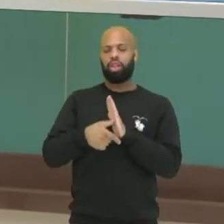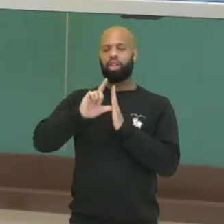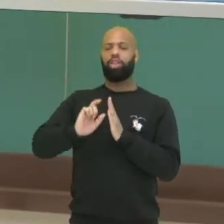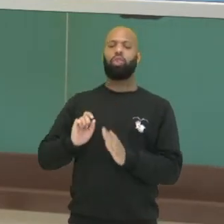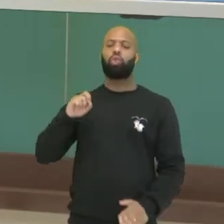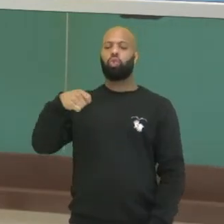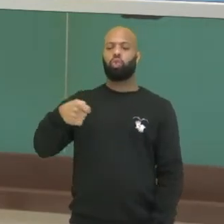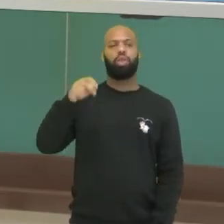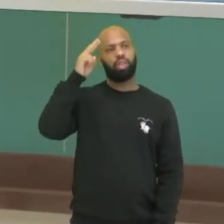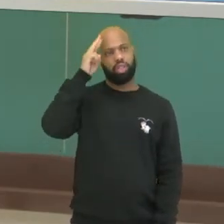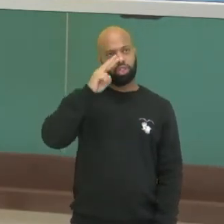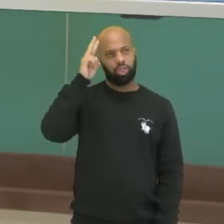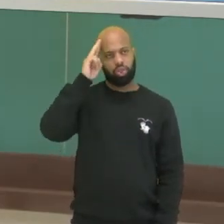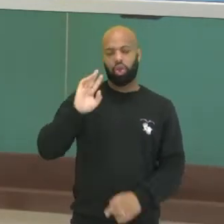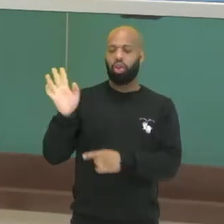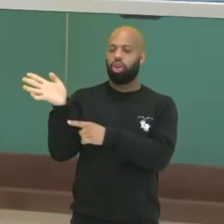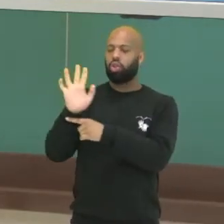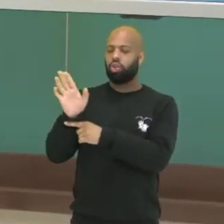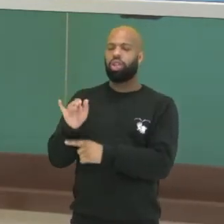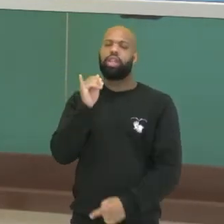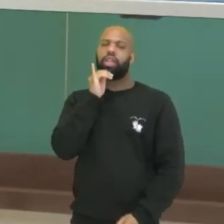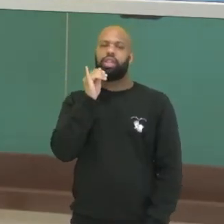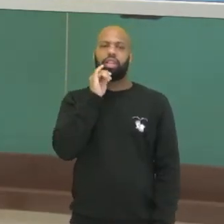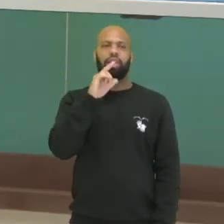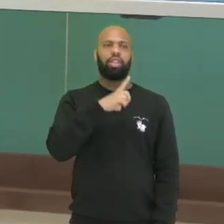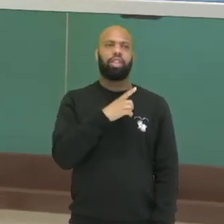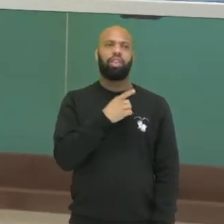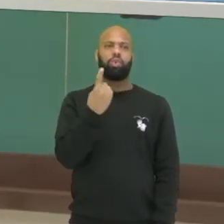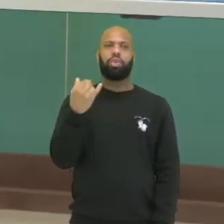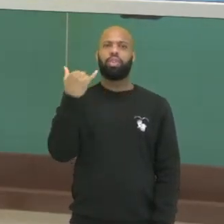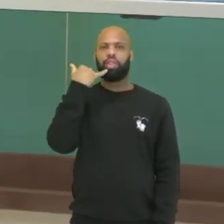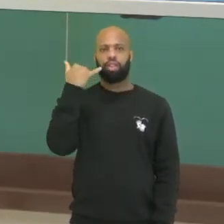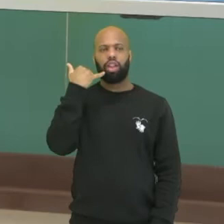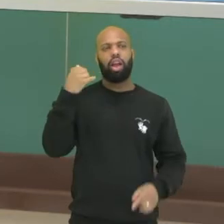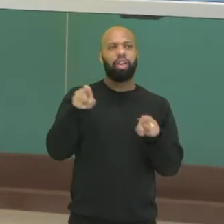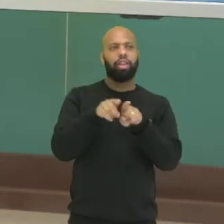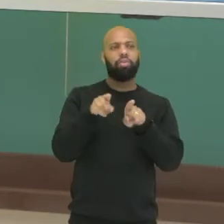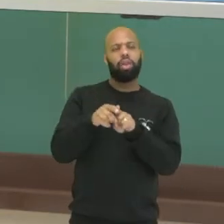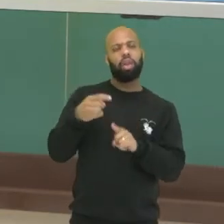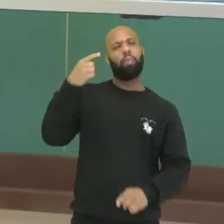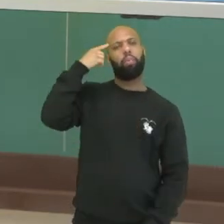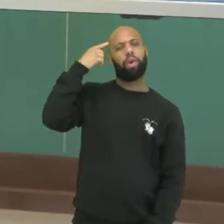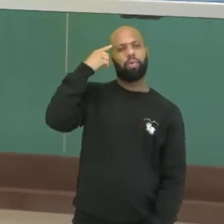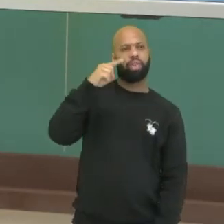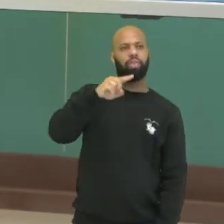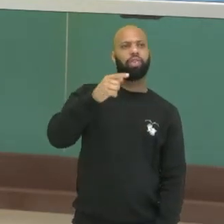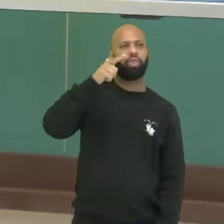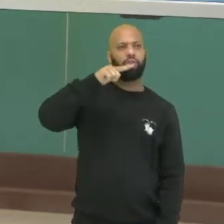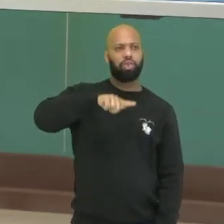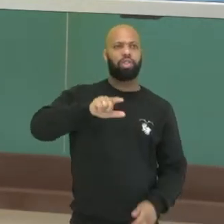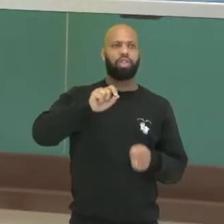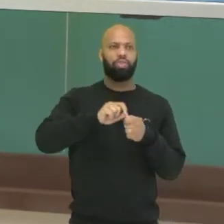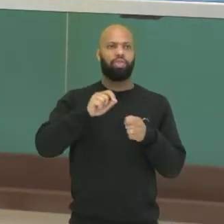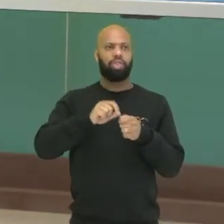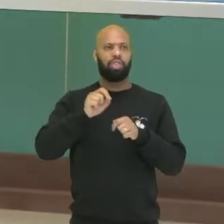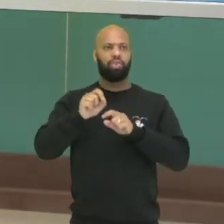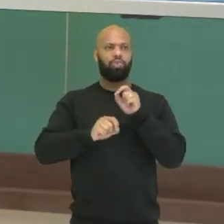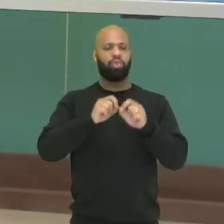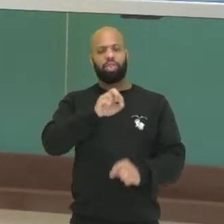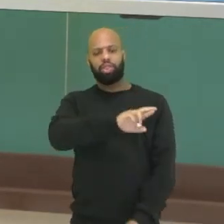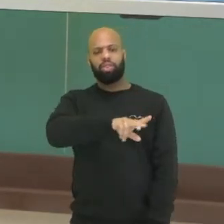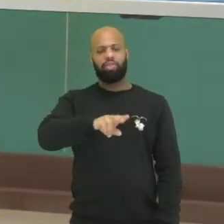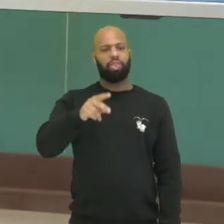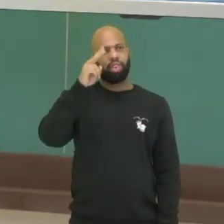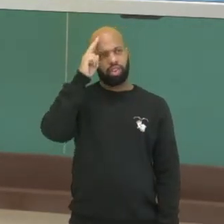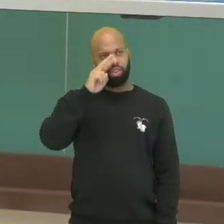cinema. Sabe que com um celular e uma ideia na cabeça, você consegue produzir grandes histórias e